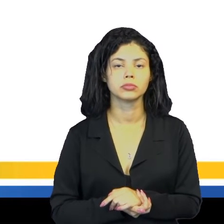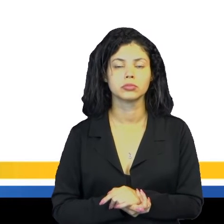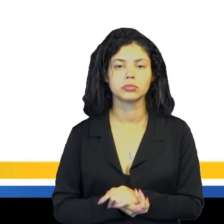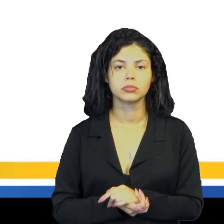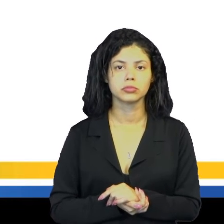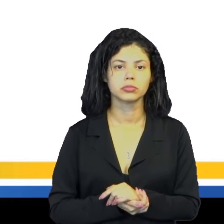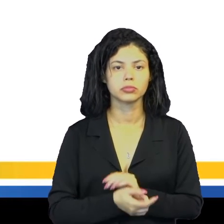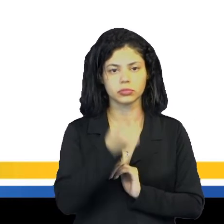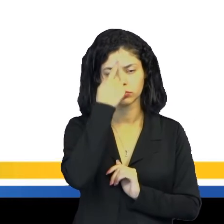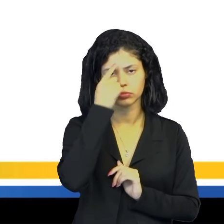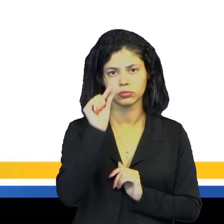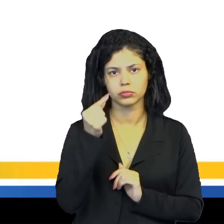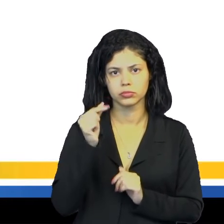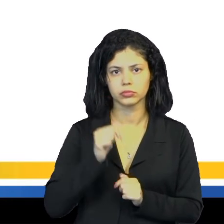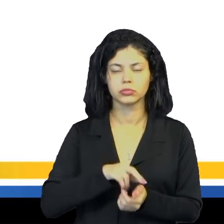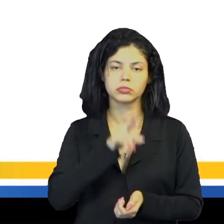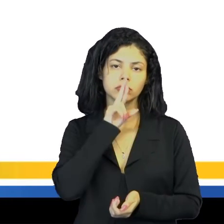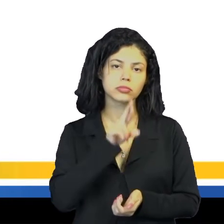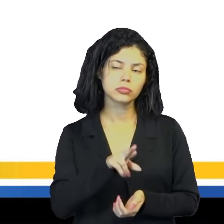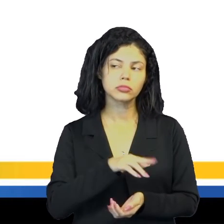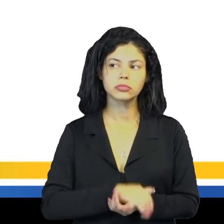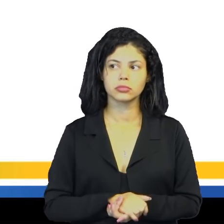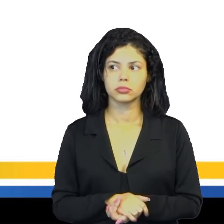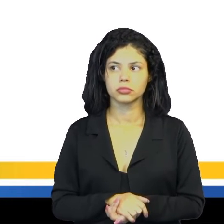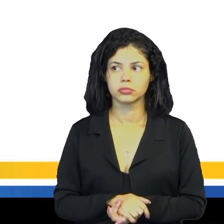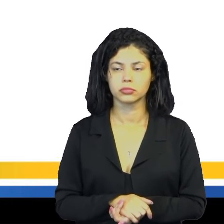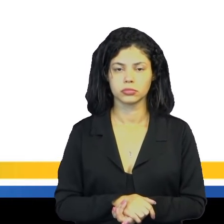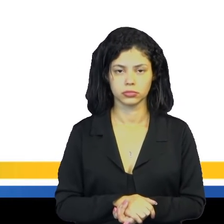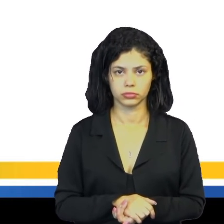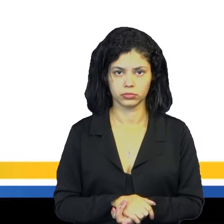Pensando um pouquinho na resposta.